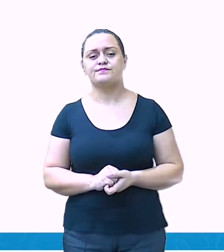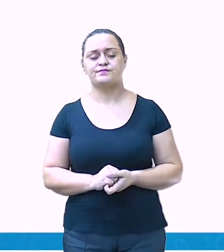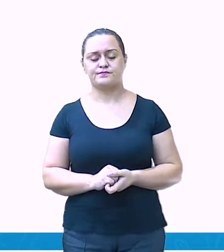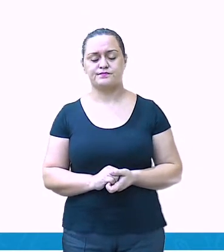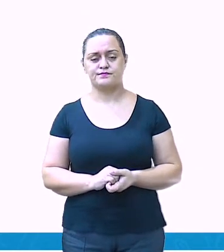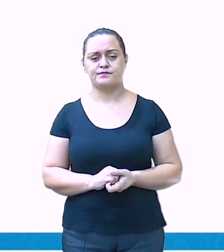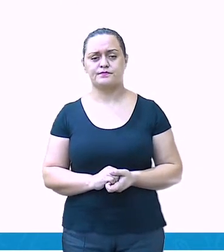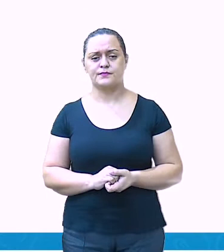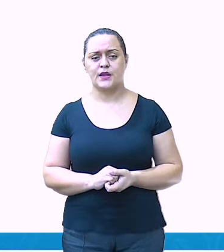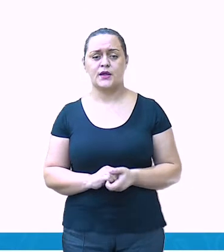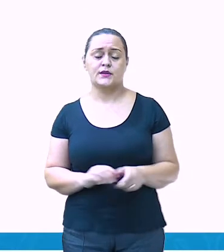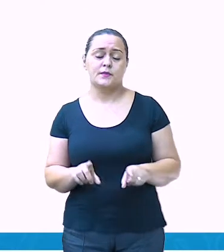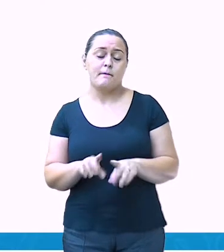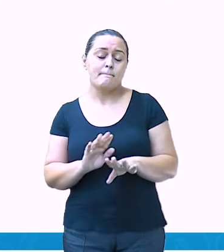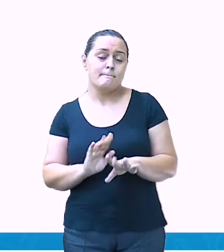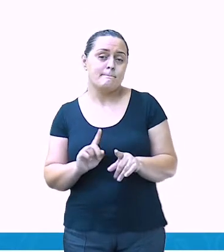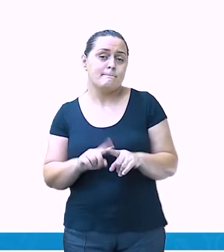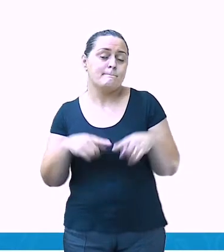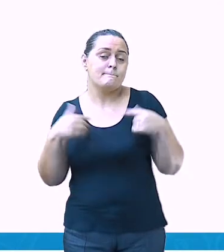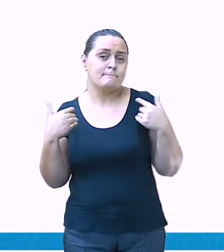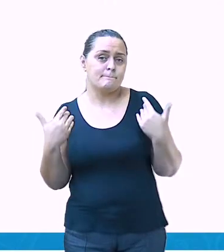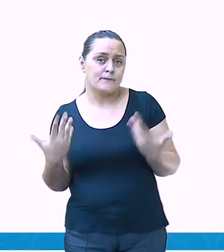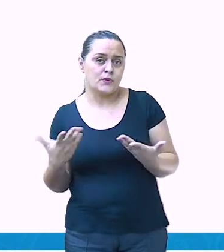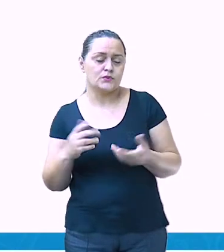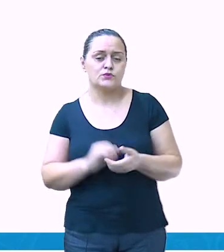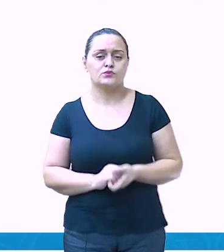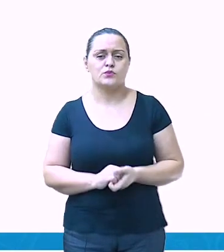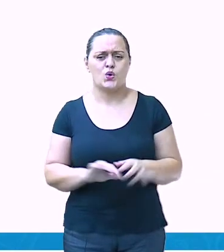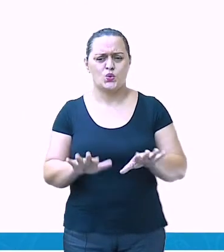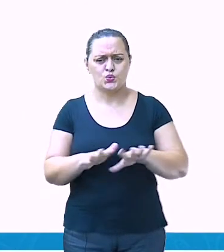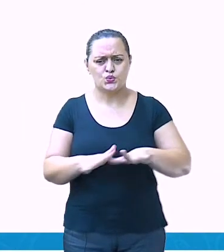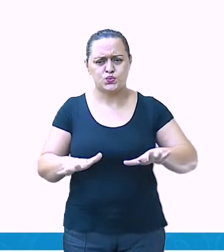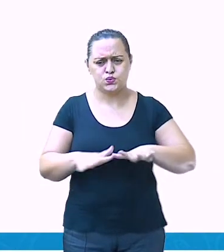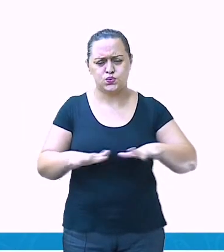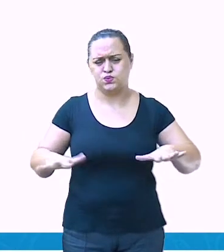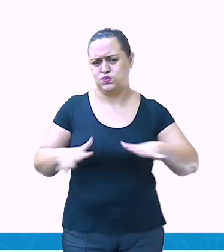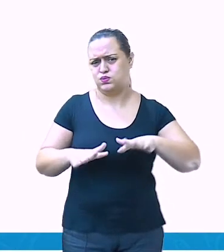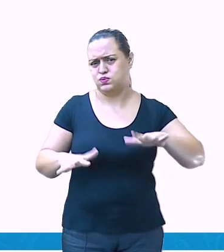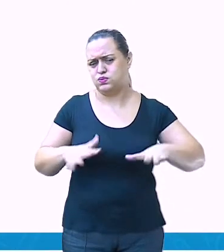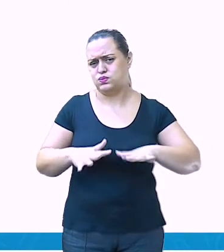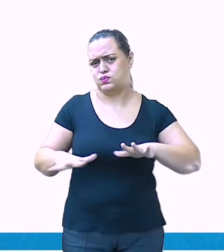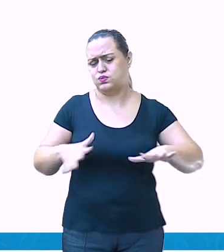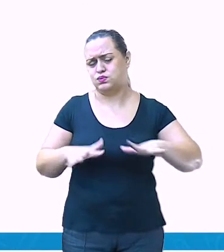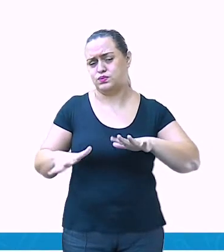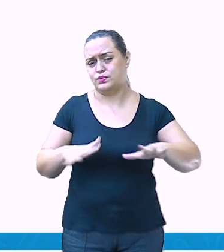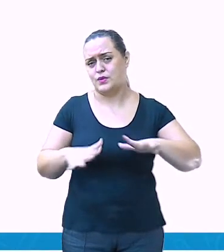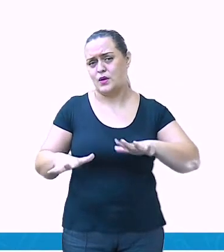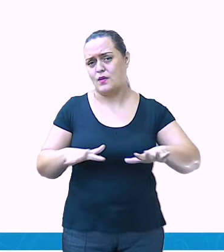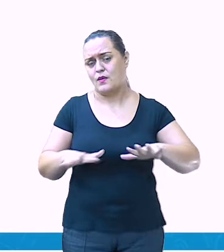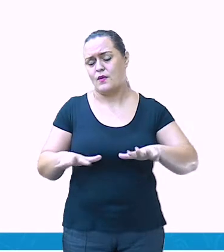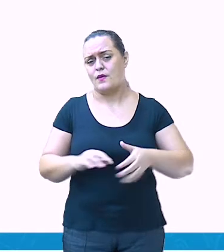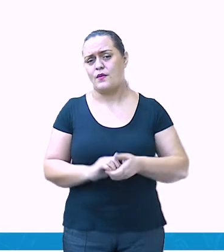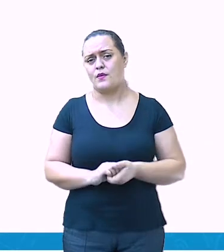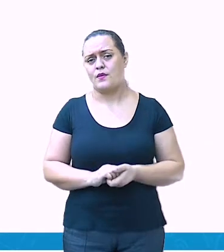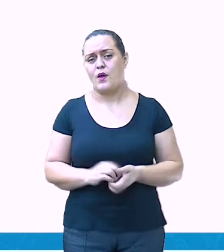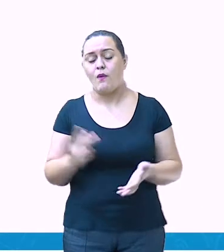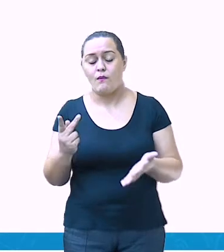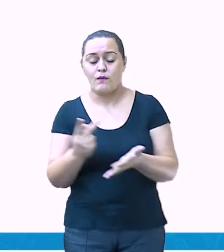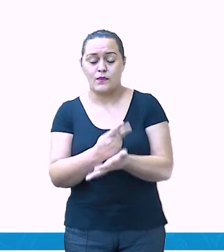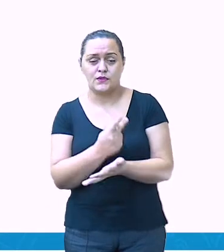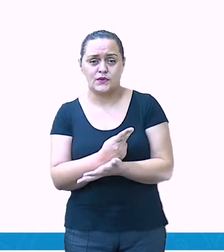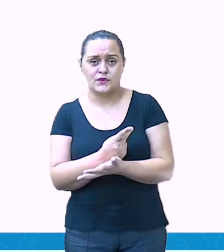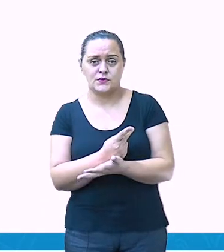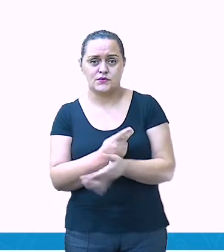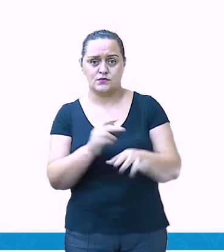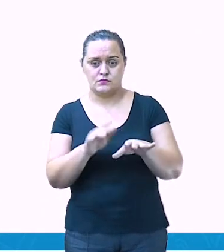terremotos. Porém, os terremotos, eles são quando isso acontece na superfície